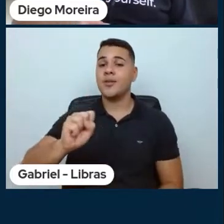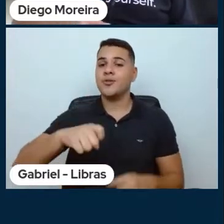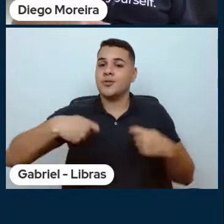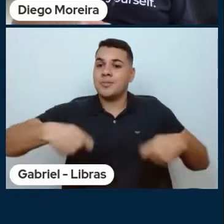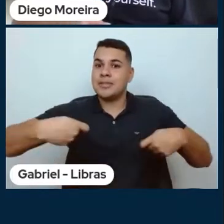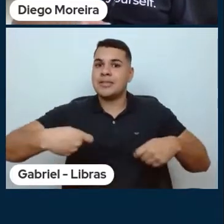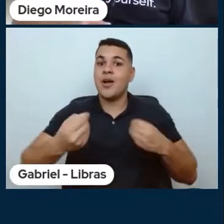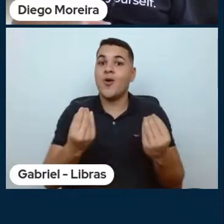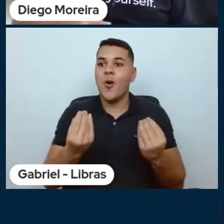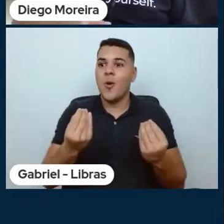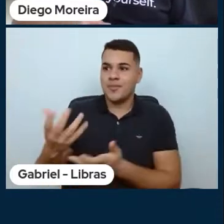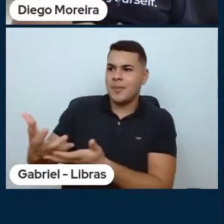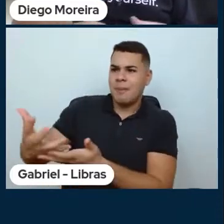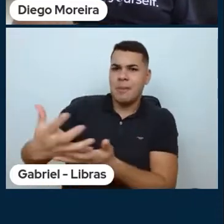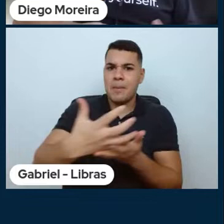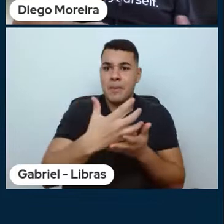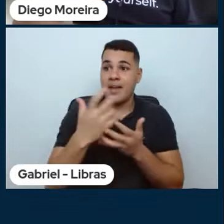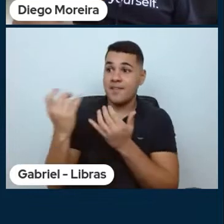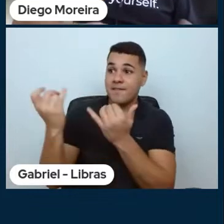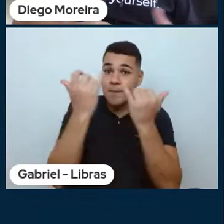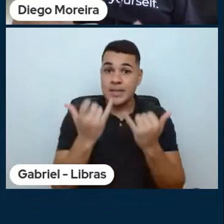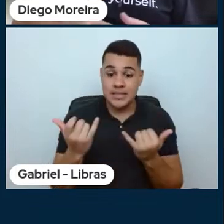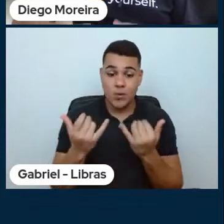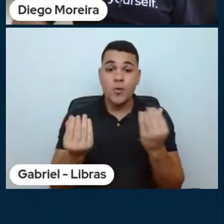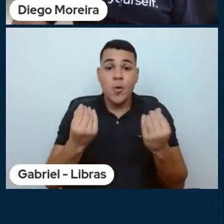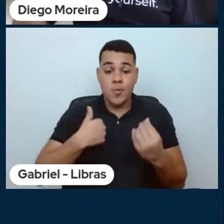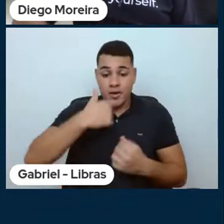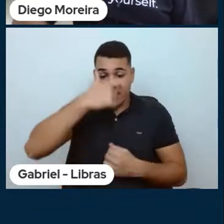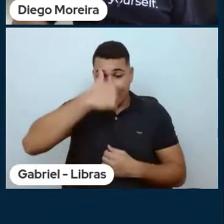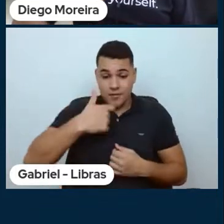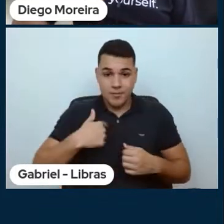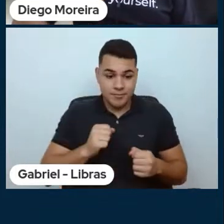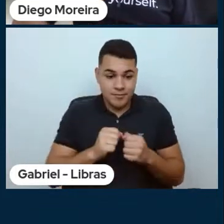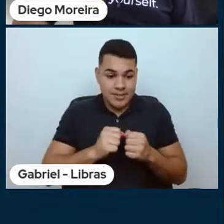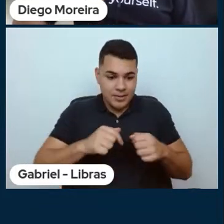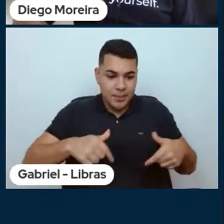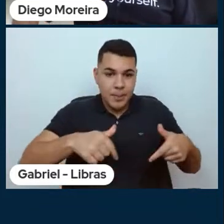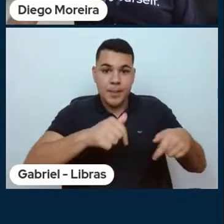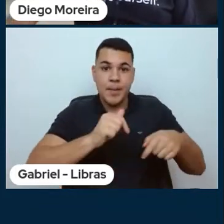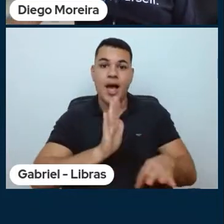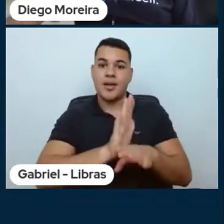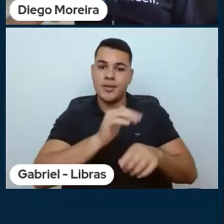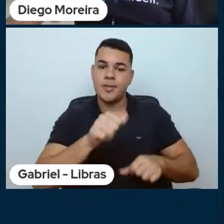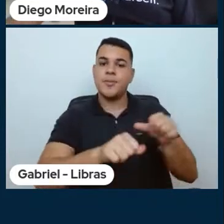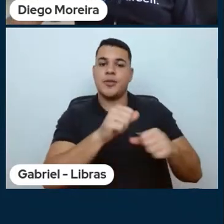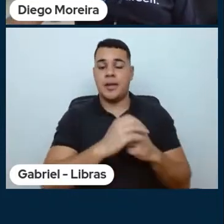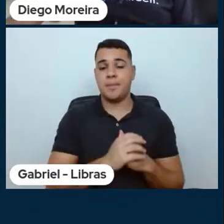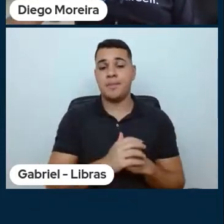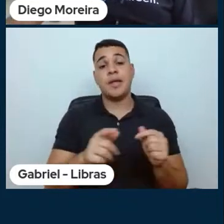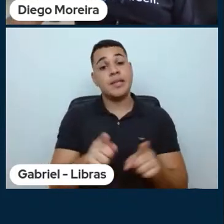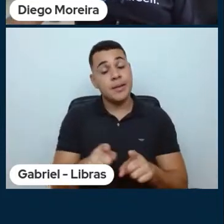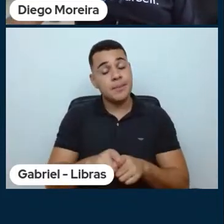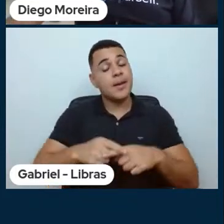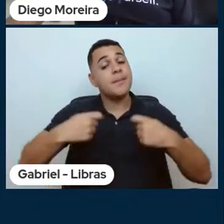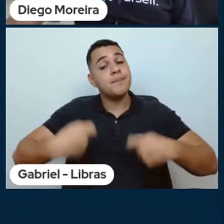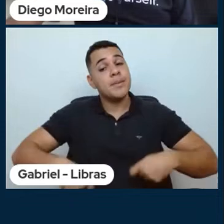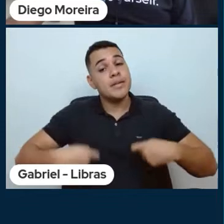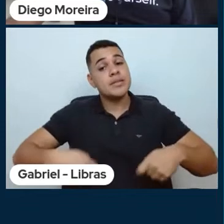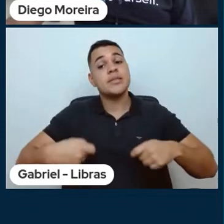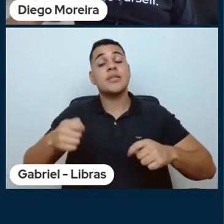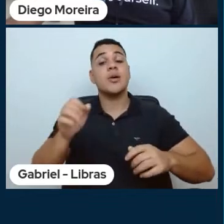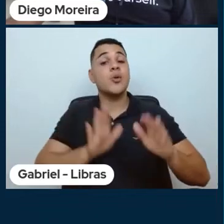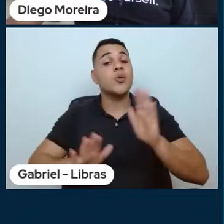trazer para vocês um outro panorama que a gente também deve tomar muito cuidado, com